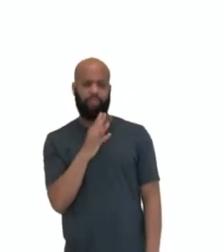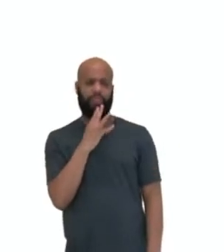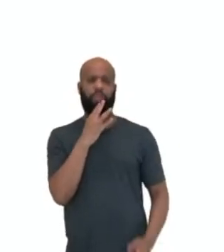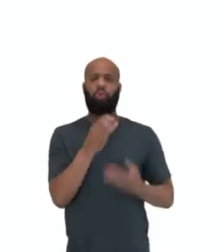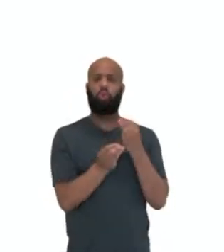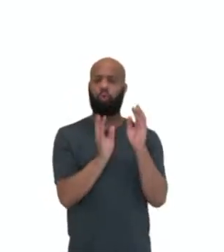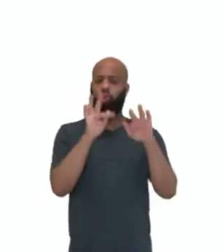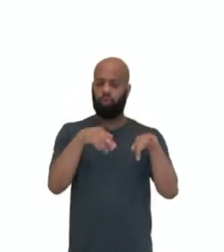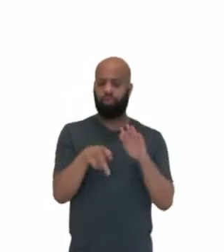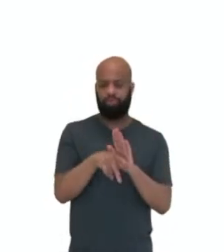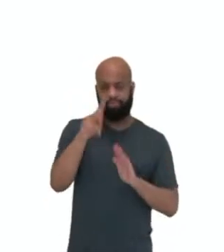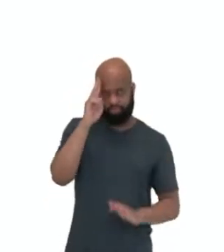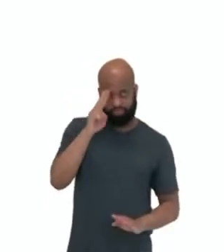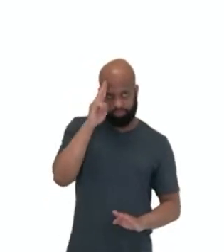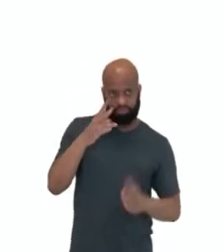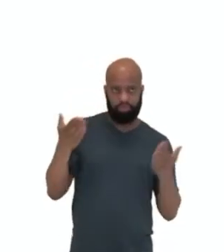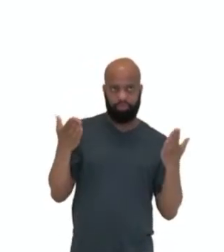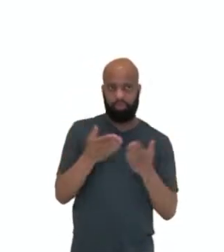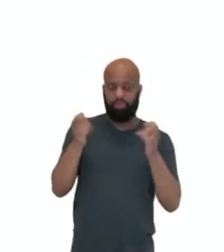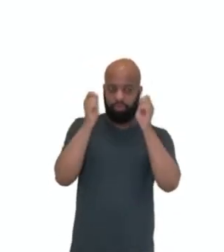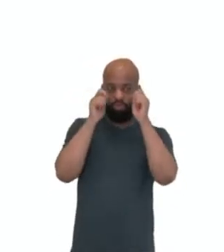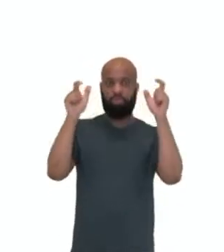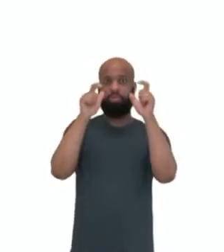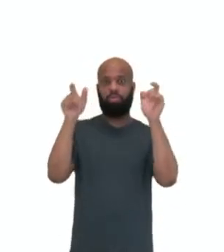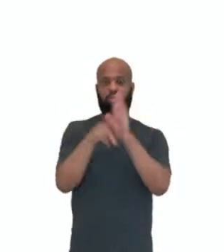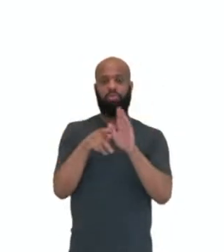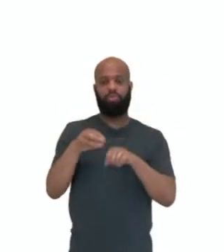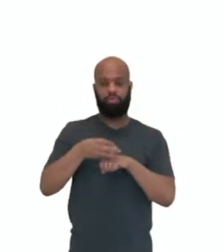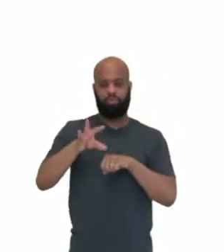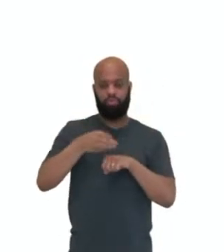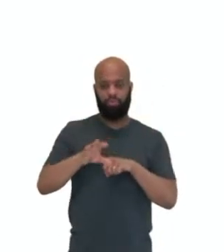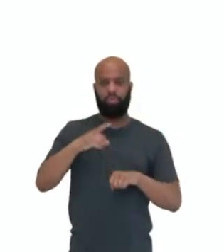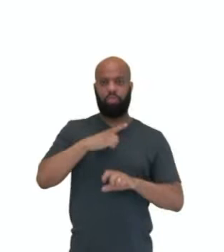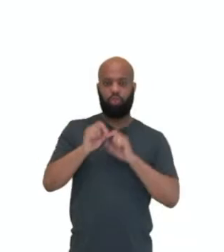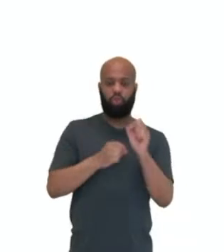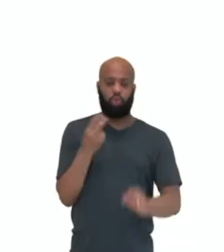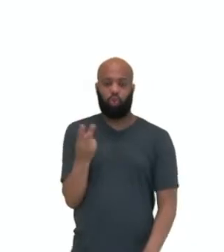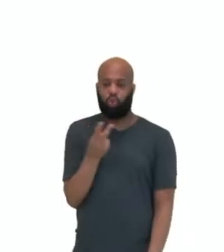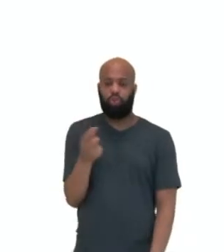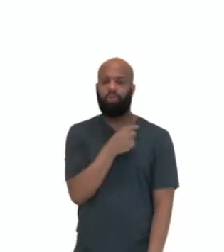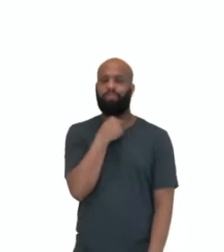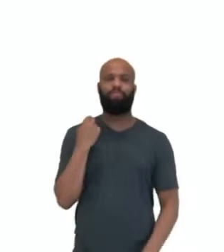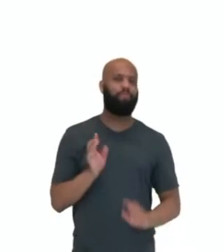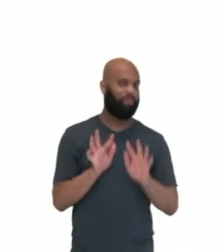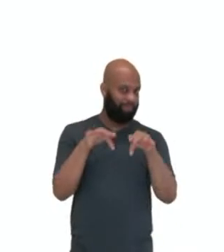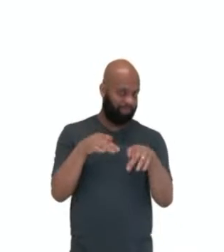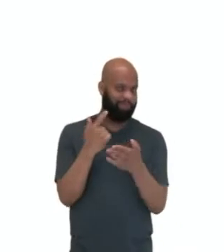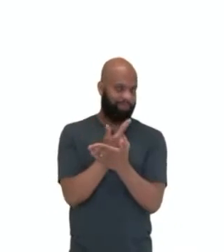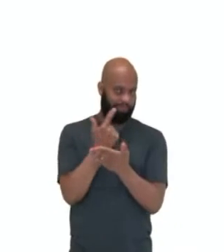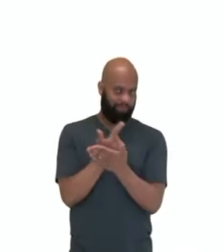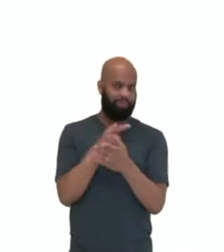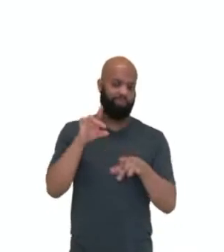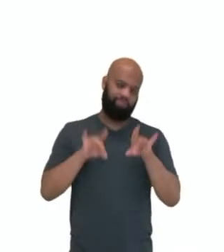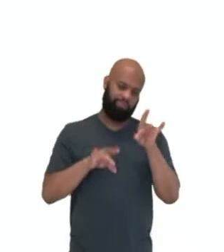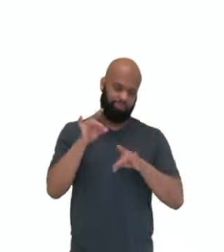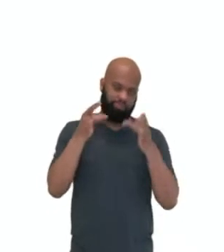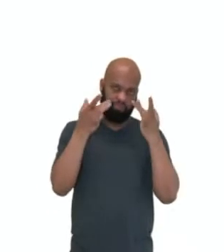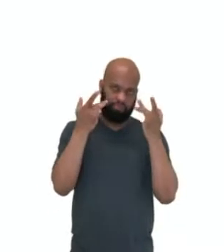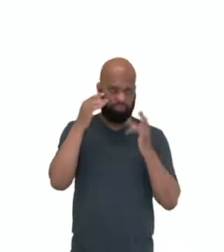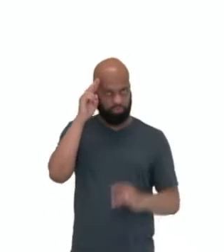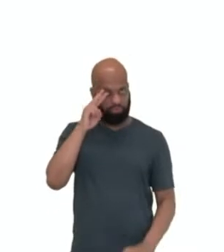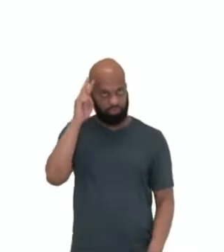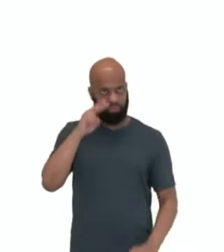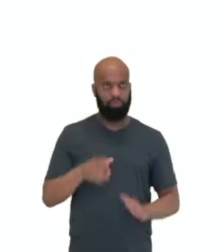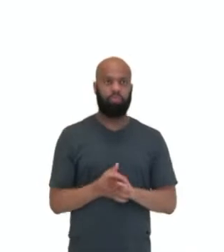narrativa, segue alerta para spoiler. Casal morre no final da trama. Por